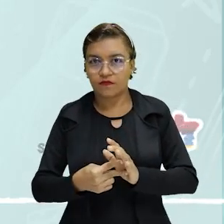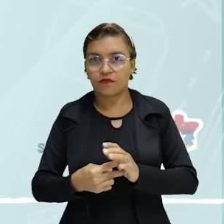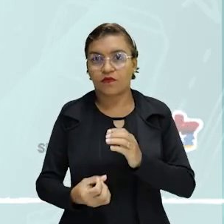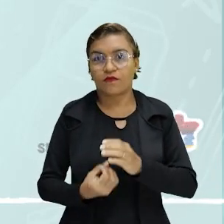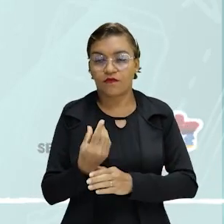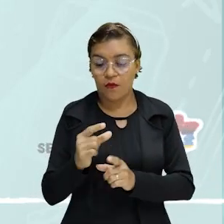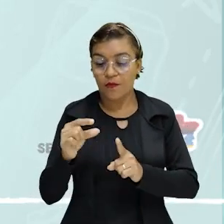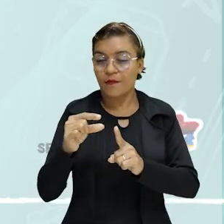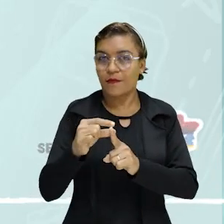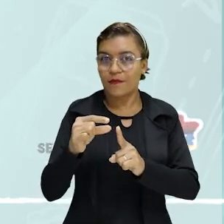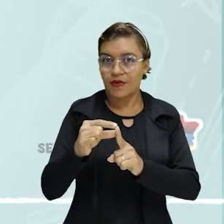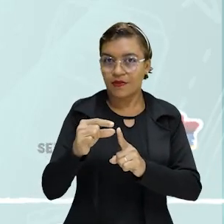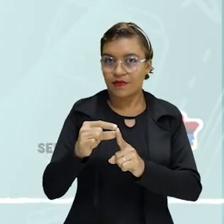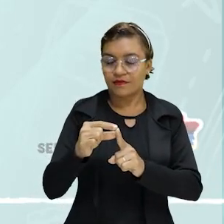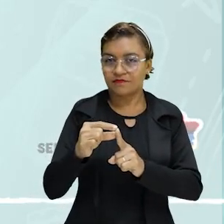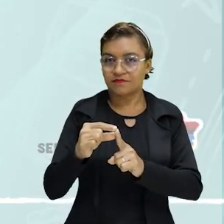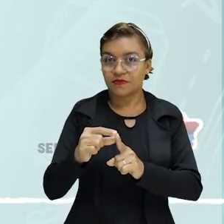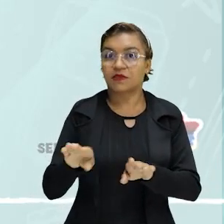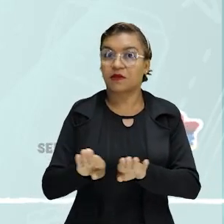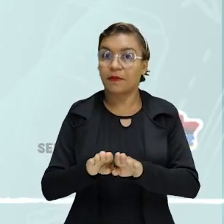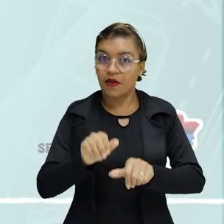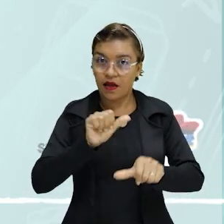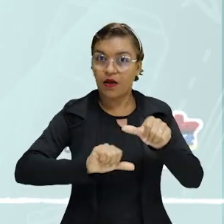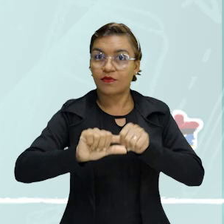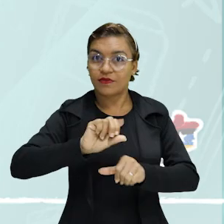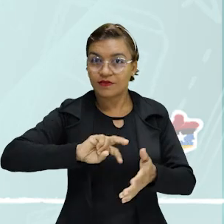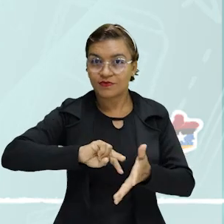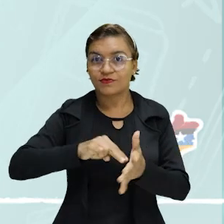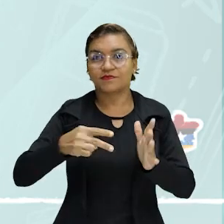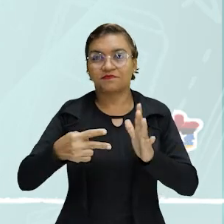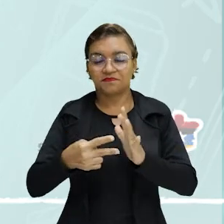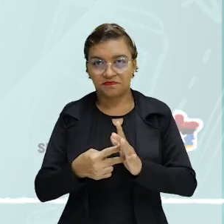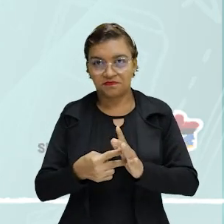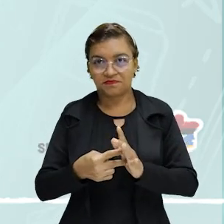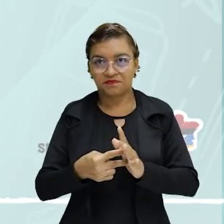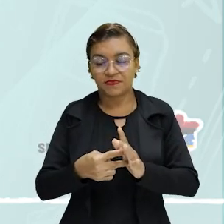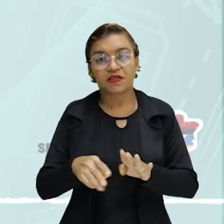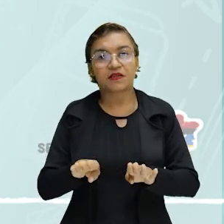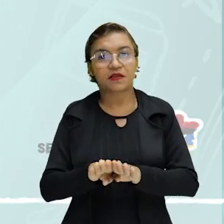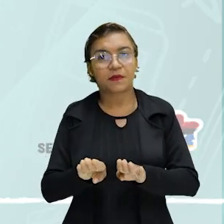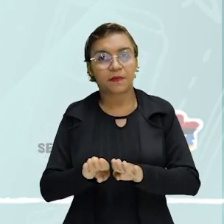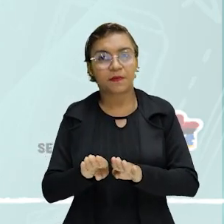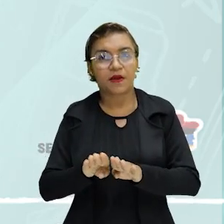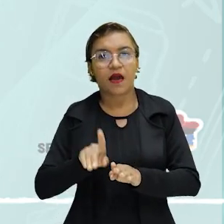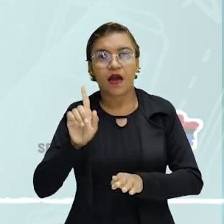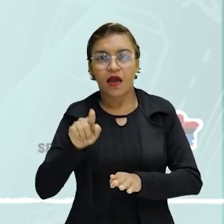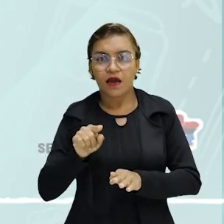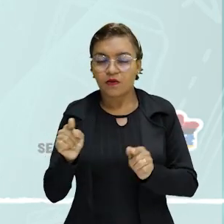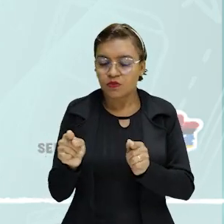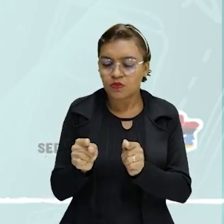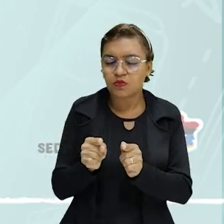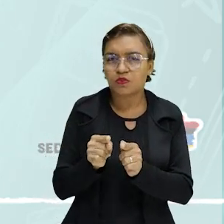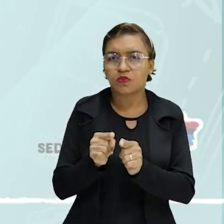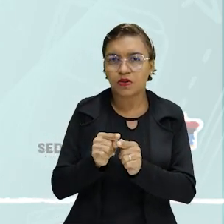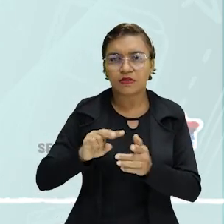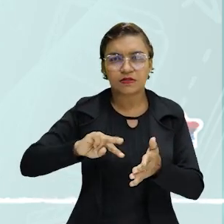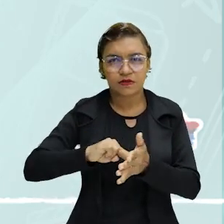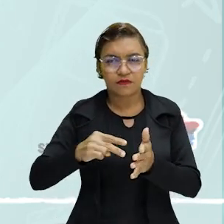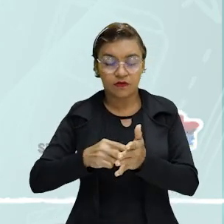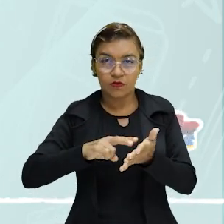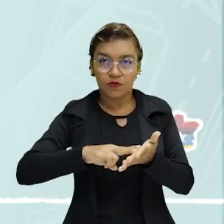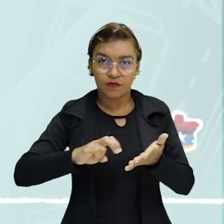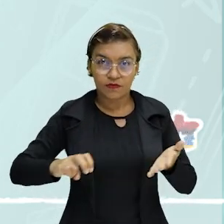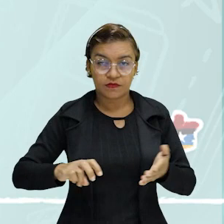as palavras, bem como alteram o seu significado. Podemos afirmar que são a menor parte significativa de um